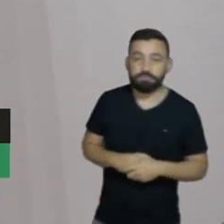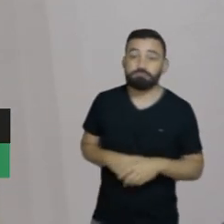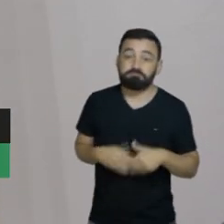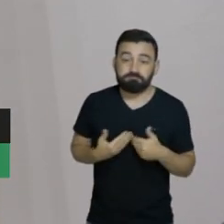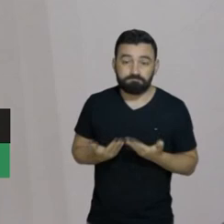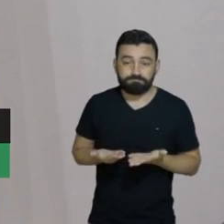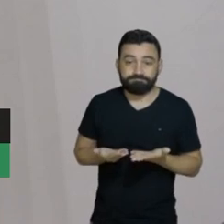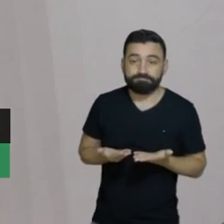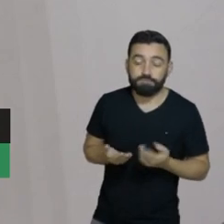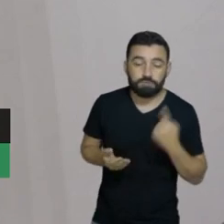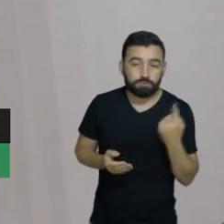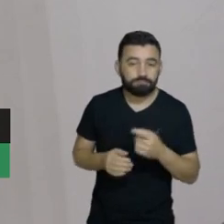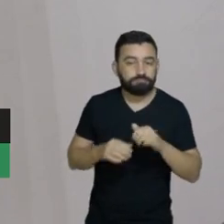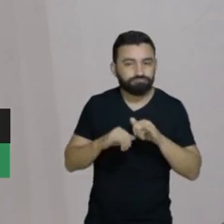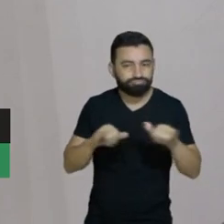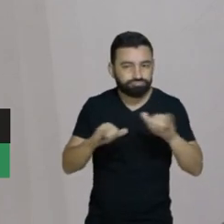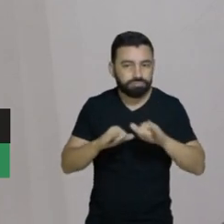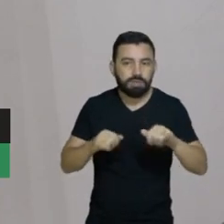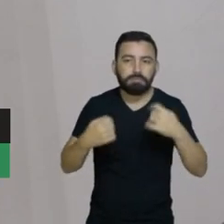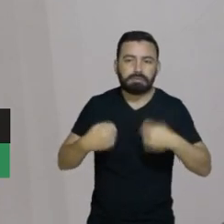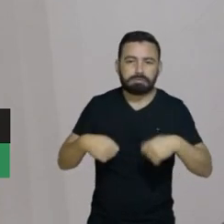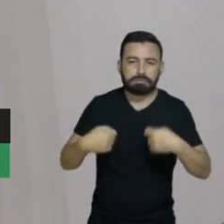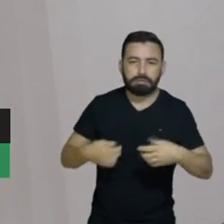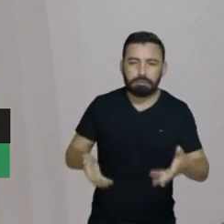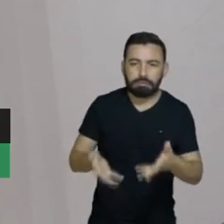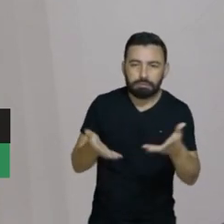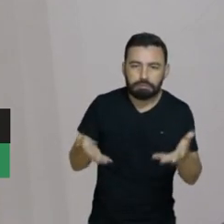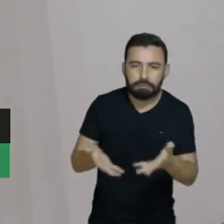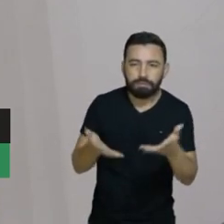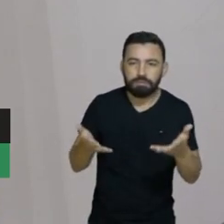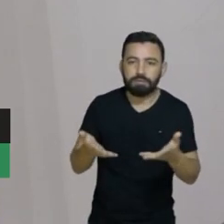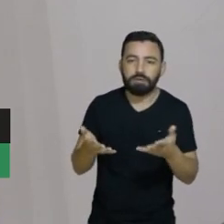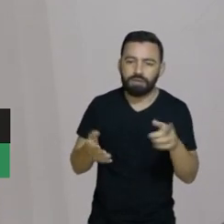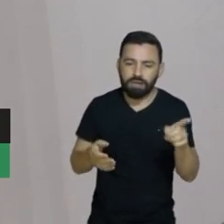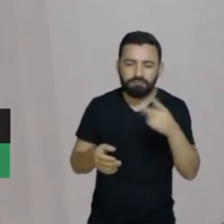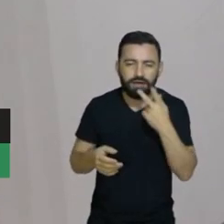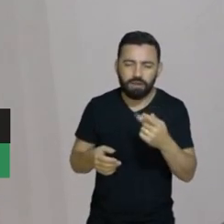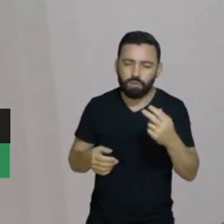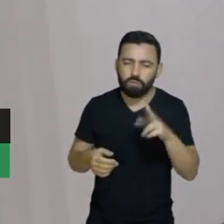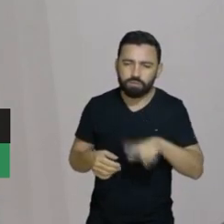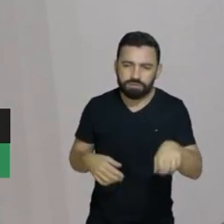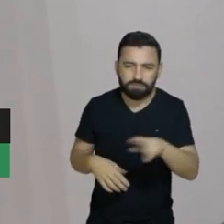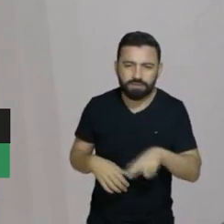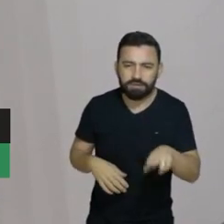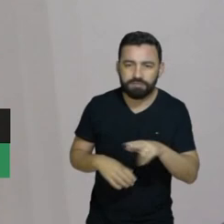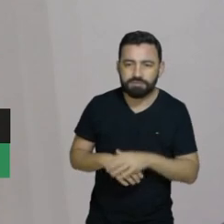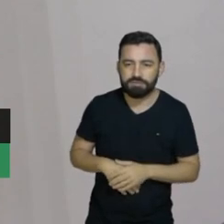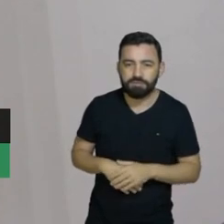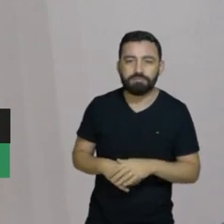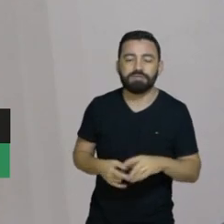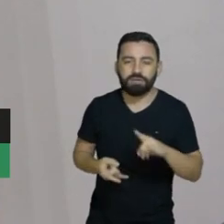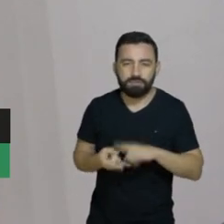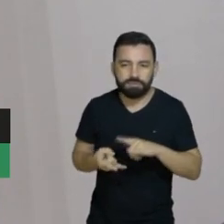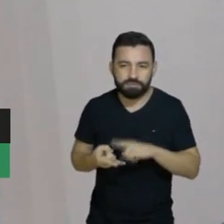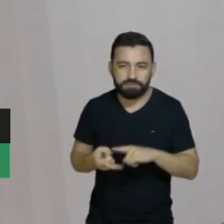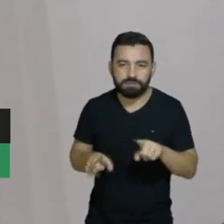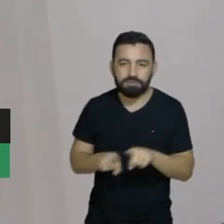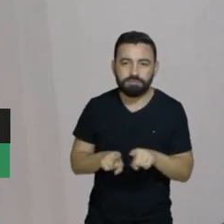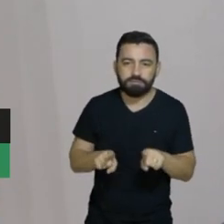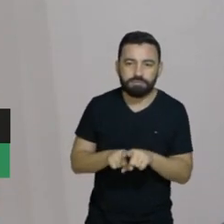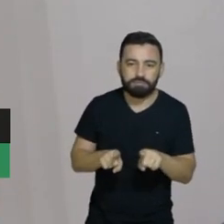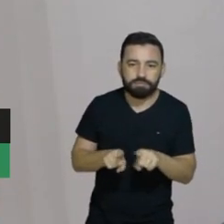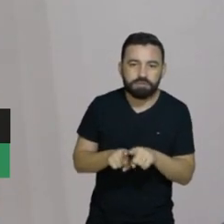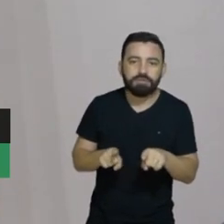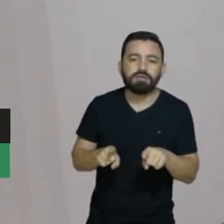AIDS, nós devemos incentivar o consumo, o uso de camisinha. Porém, os senhores me desculpem, mas,